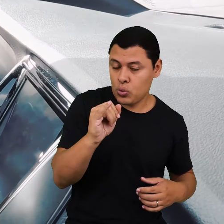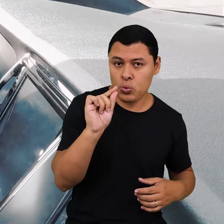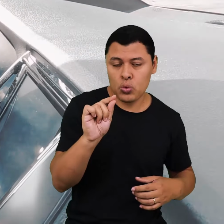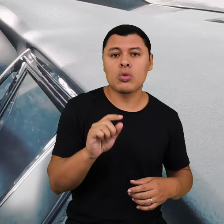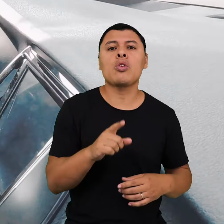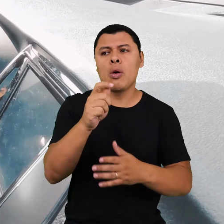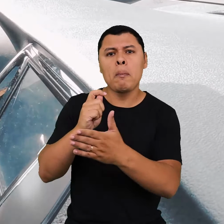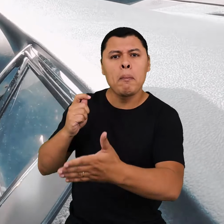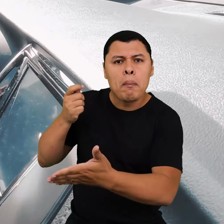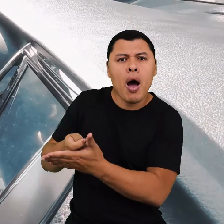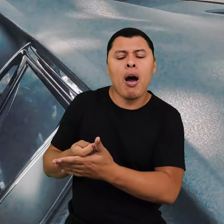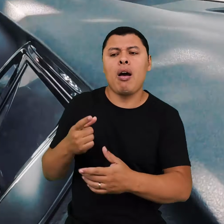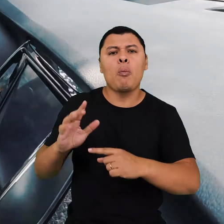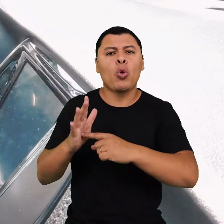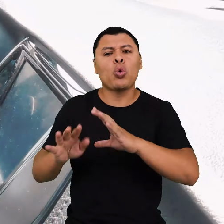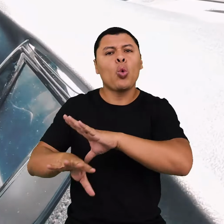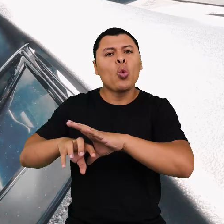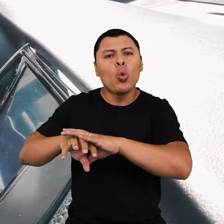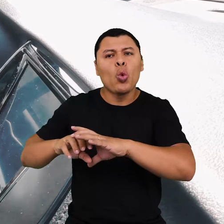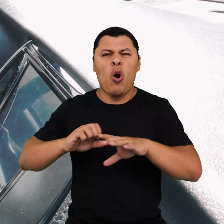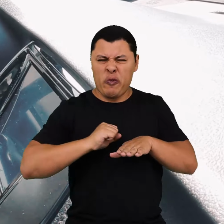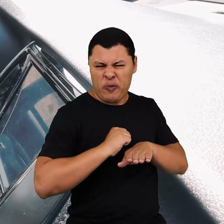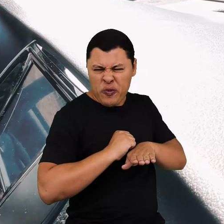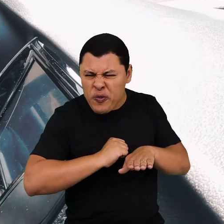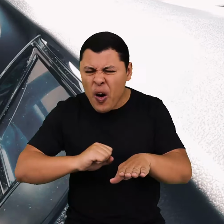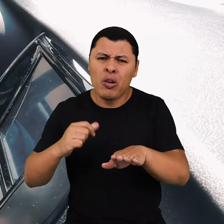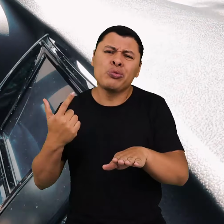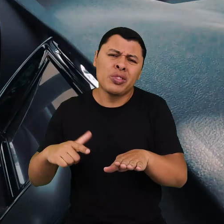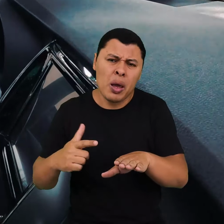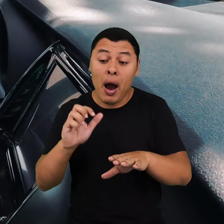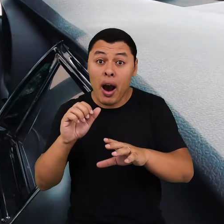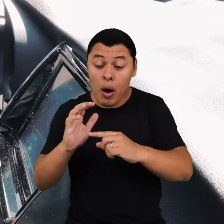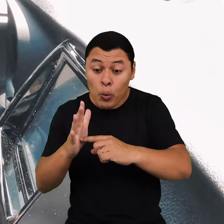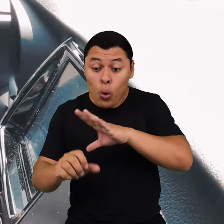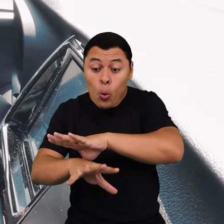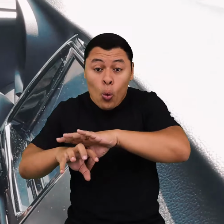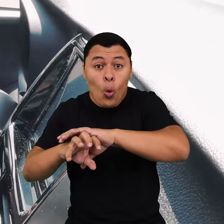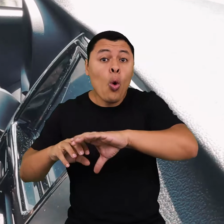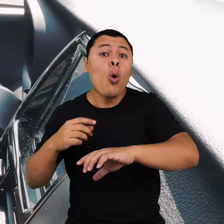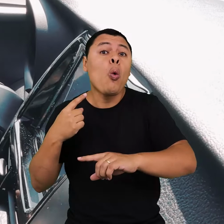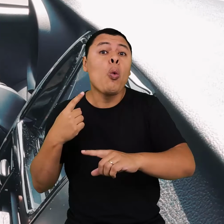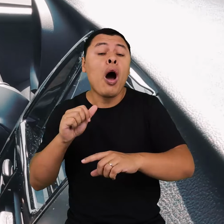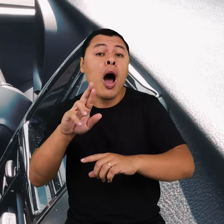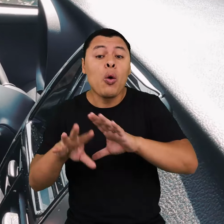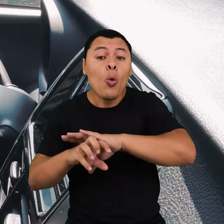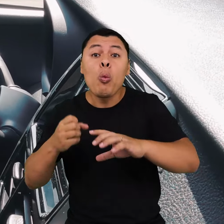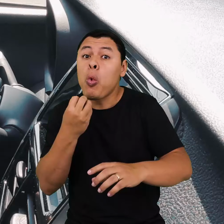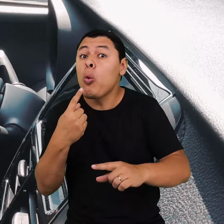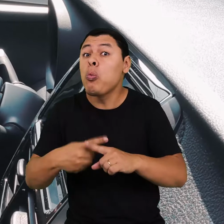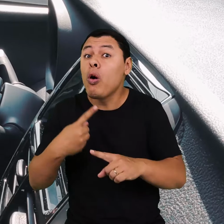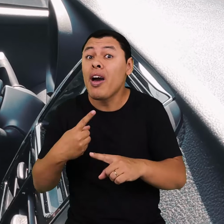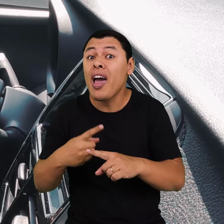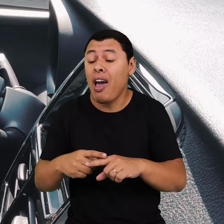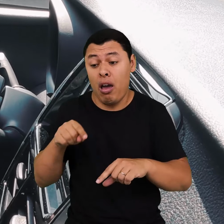pague um preço por ele ser aspirado, não ter aquele torque todo e tudo mais, é um carro que é mais fácil de você comprar ele seminovo, porque, enfim, o